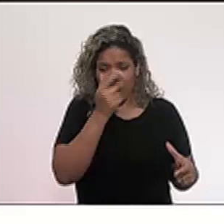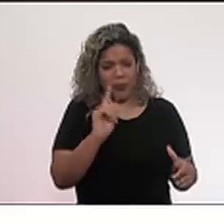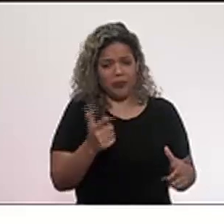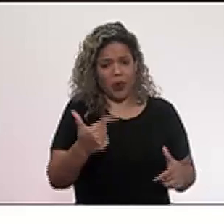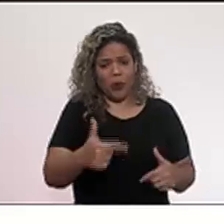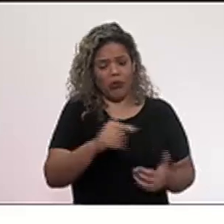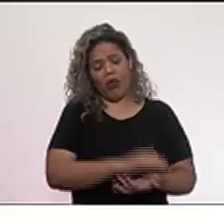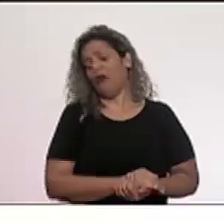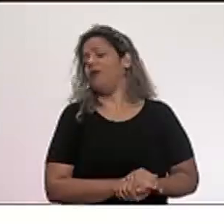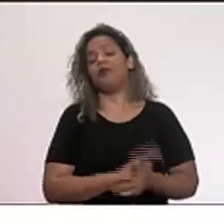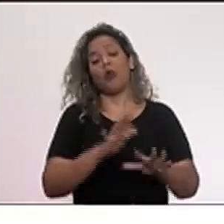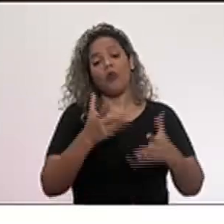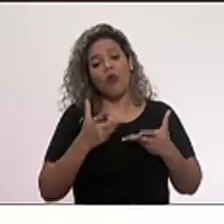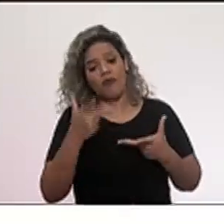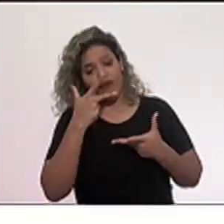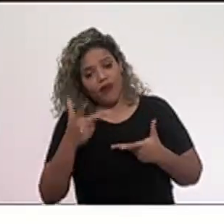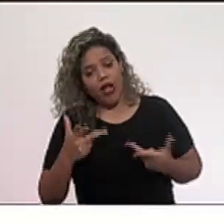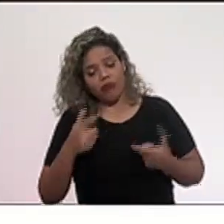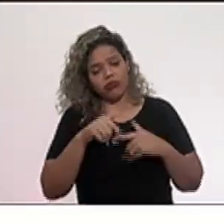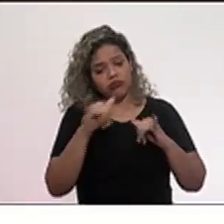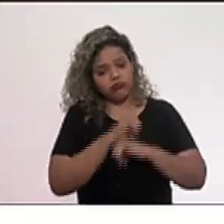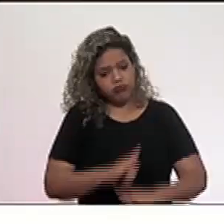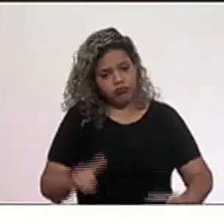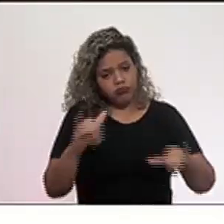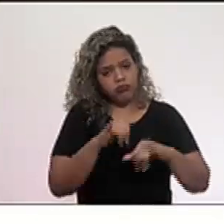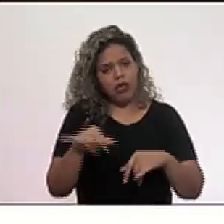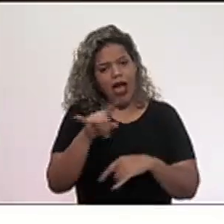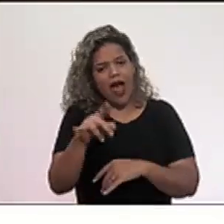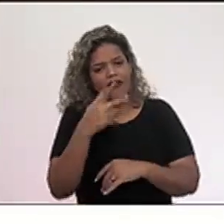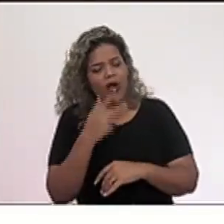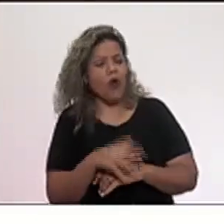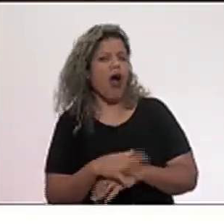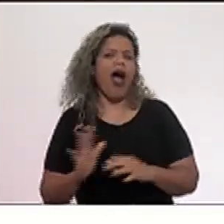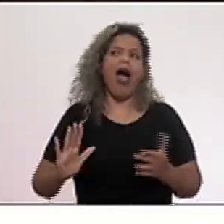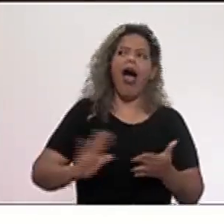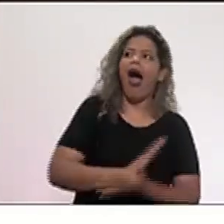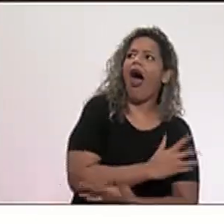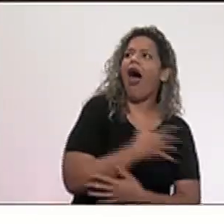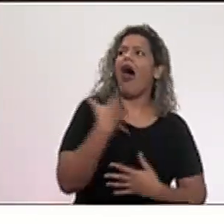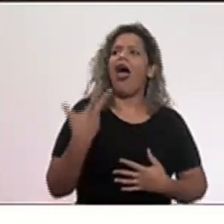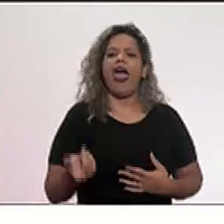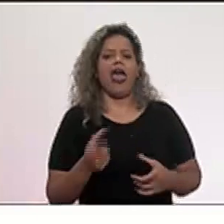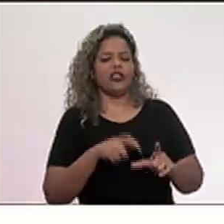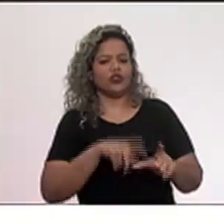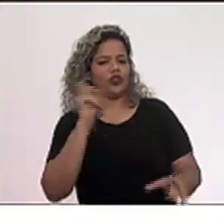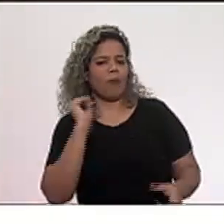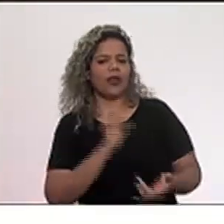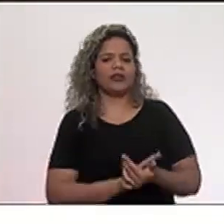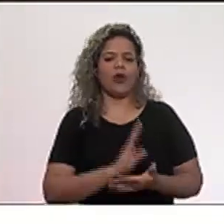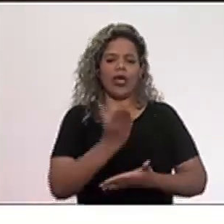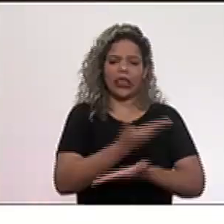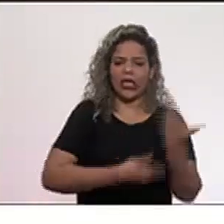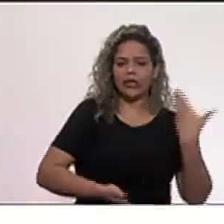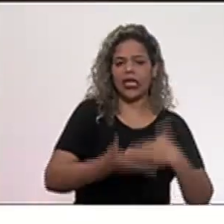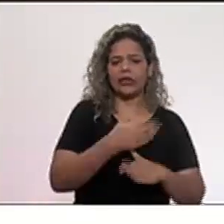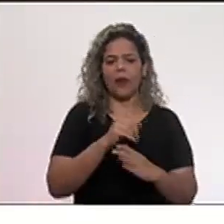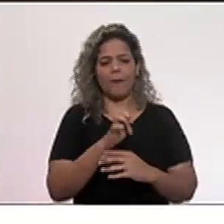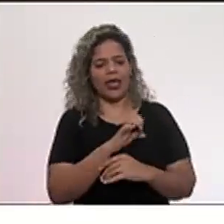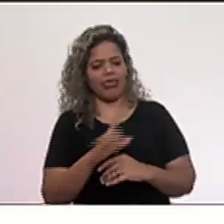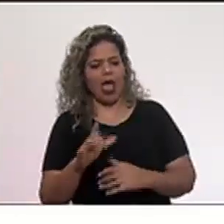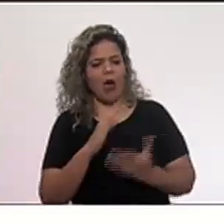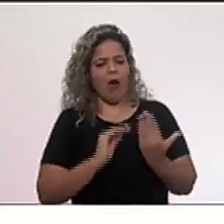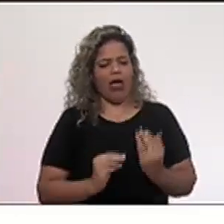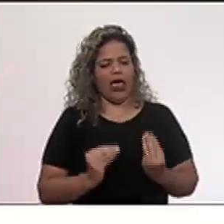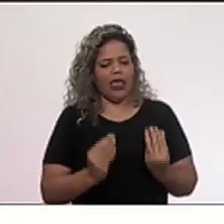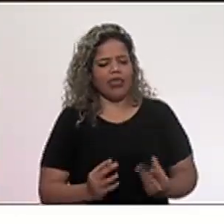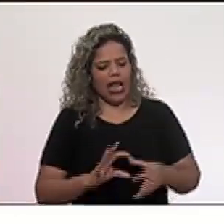Quero dizer que, além dessa progressão que disse, há a suspensão condicional da pena e do processo, a transação penal, a progressão